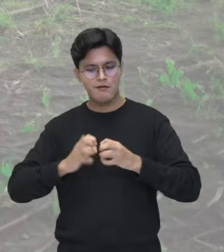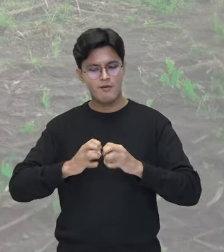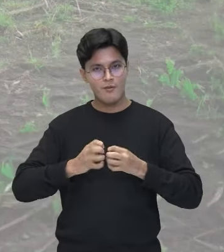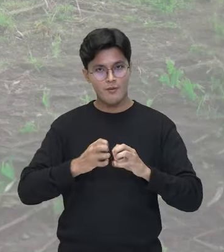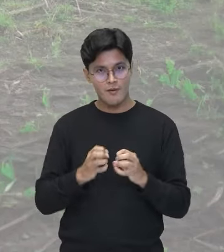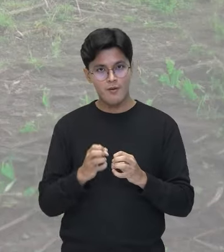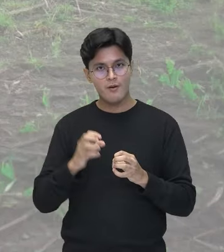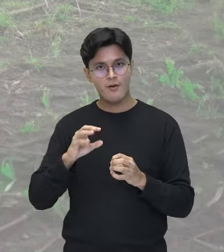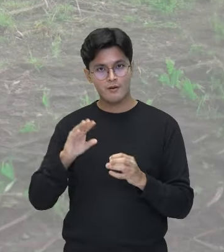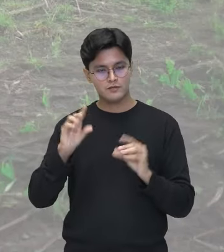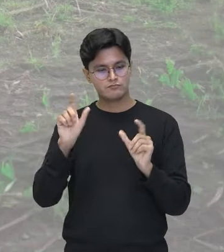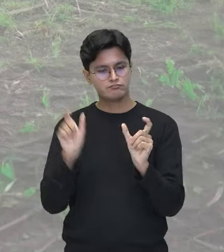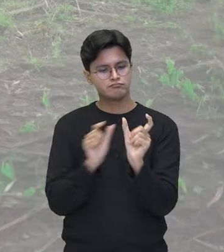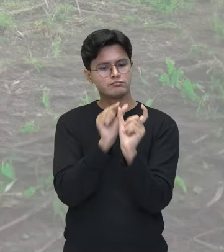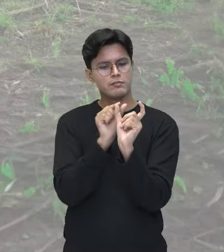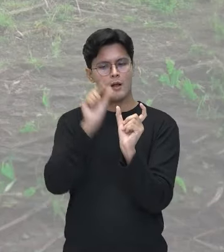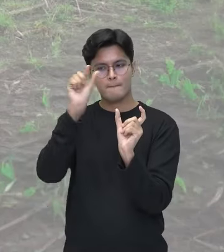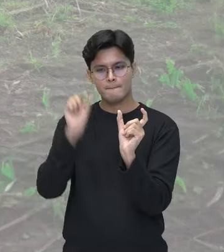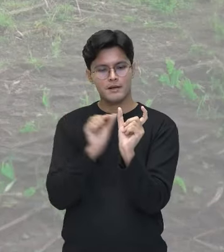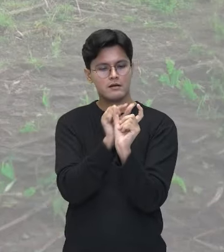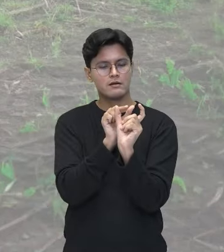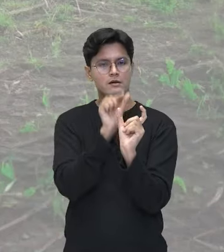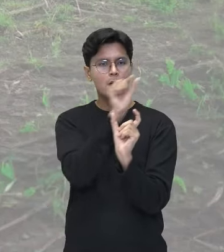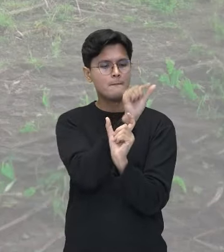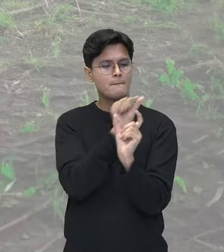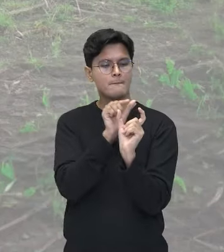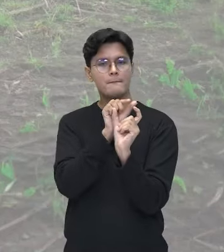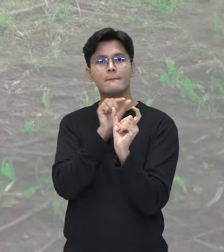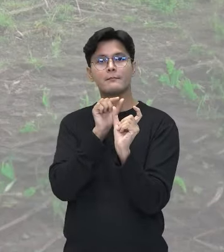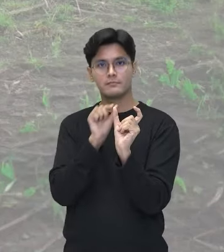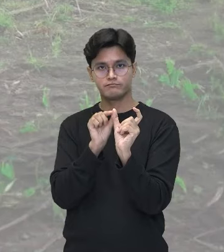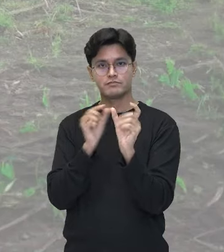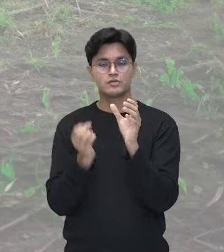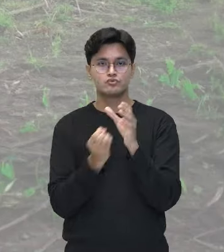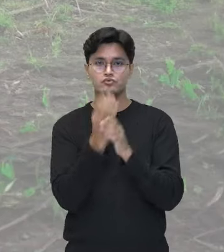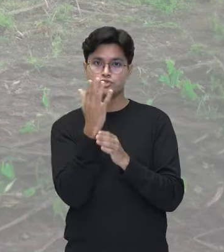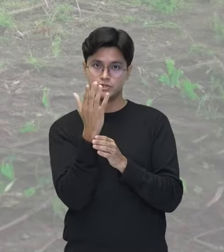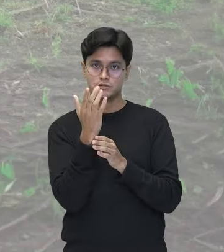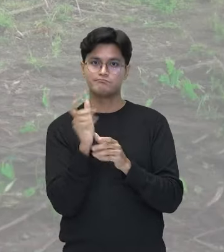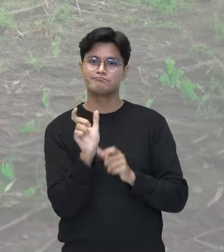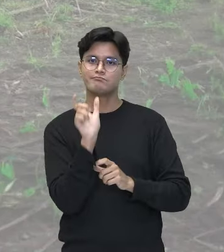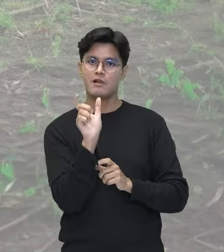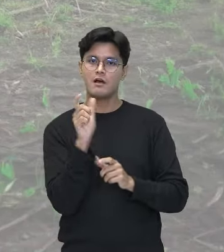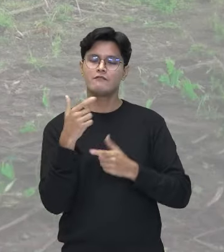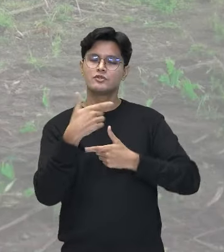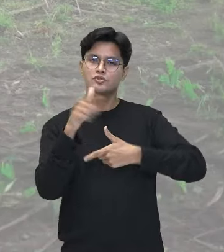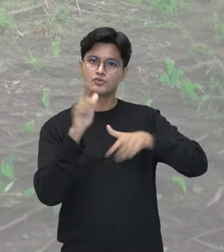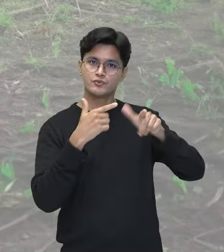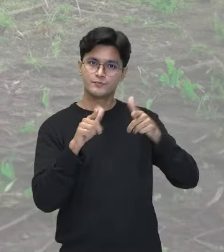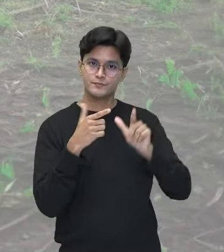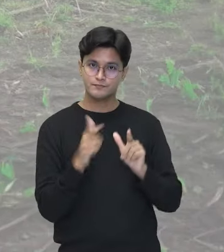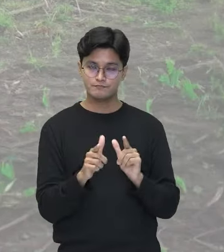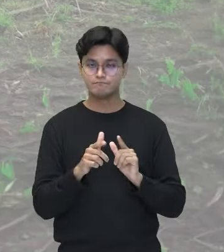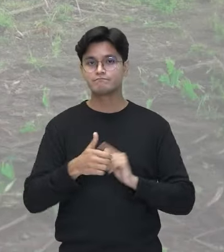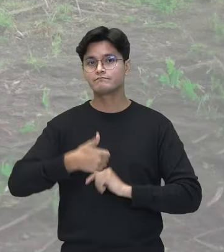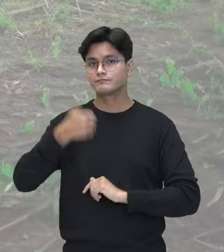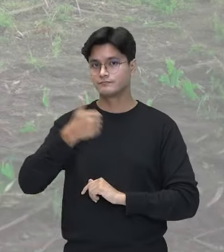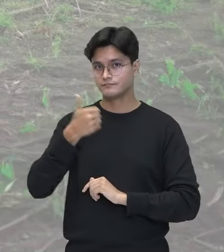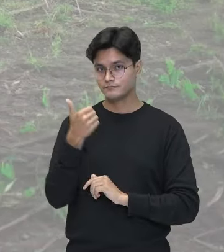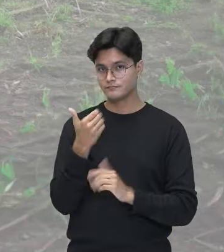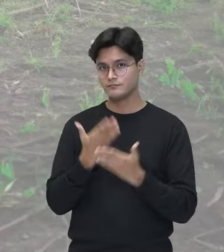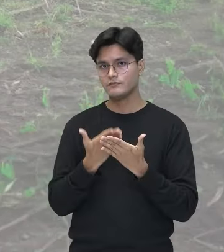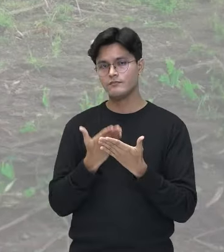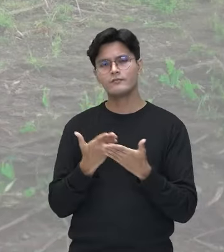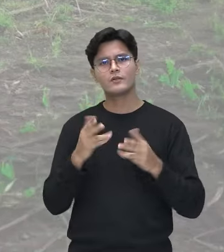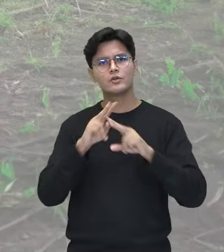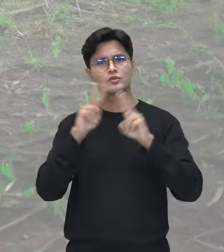outro ali, para formar novas palavras. E hoje, nessa primeira parte da nossa aula, nós vamos ver as palavras